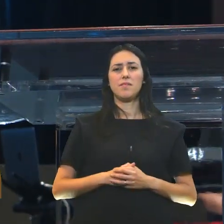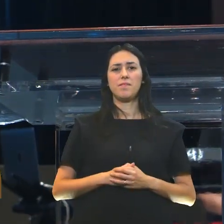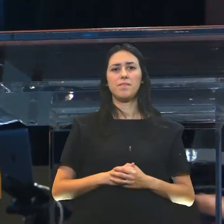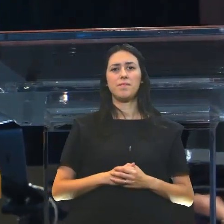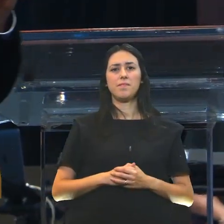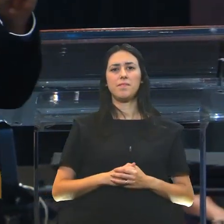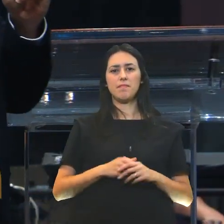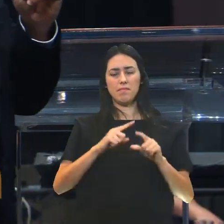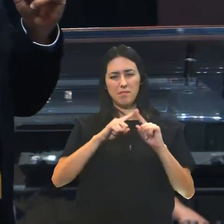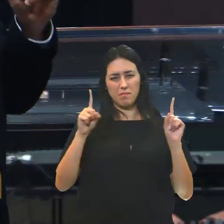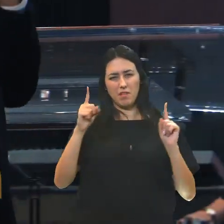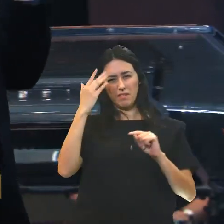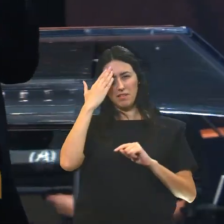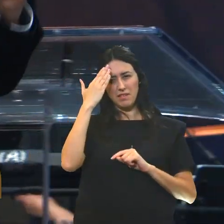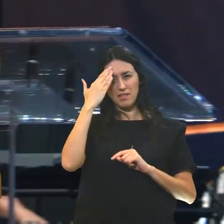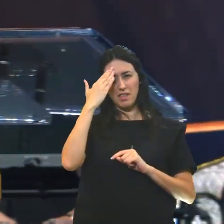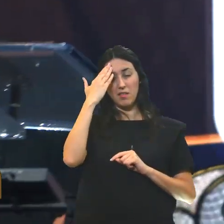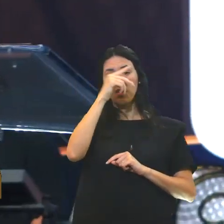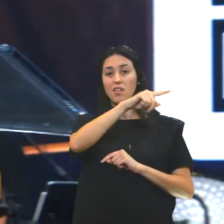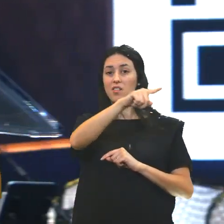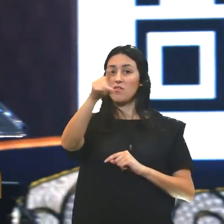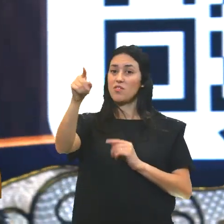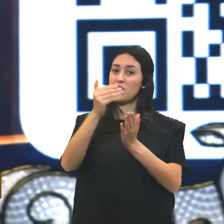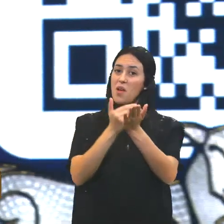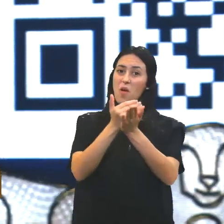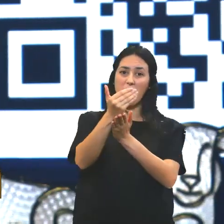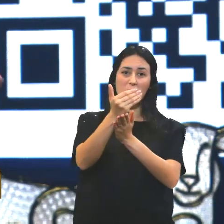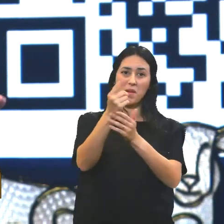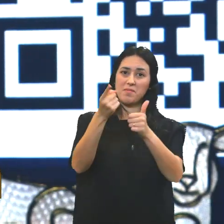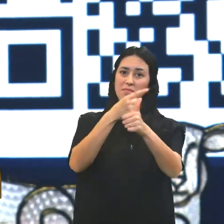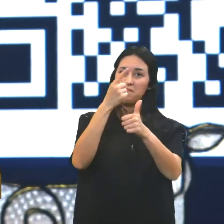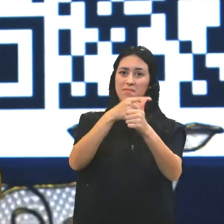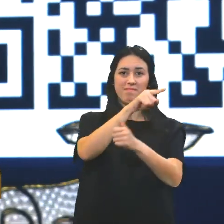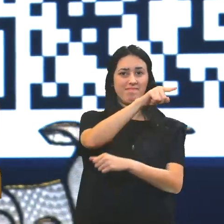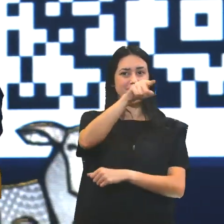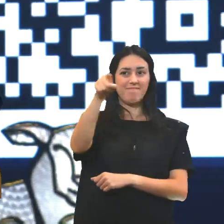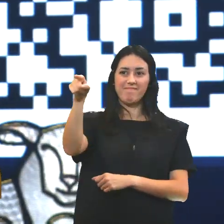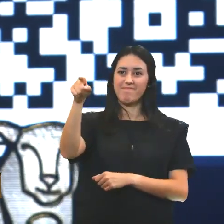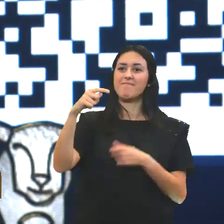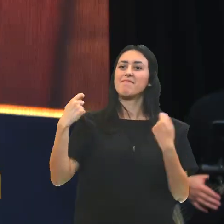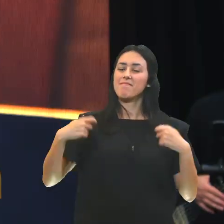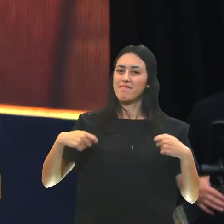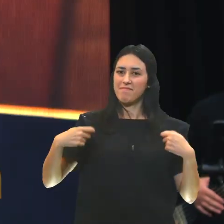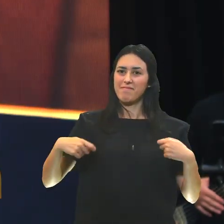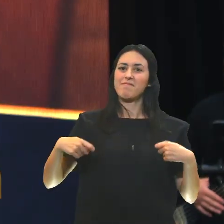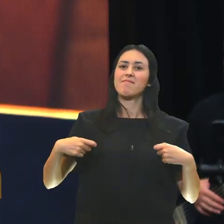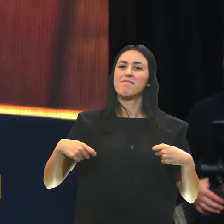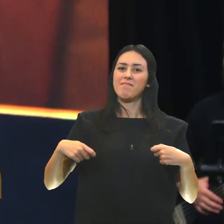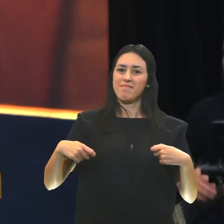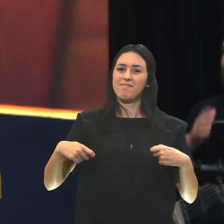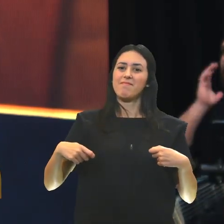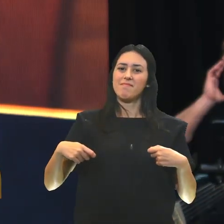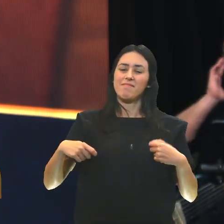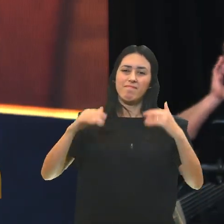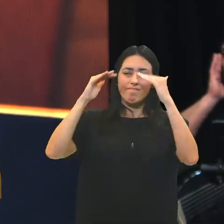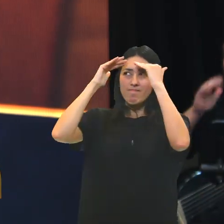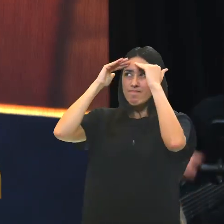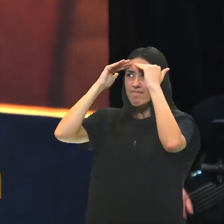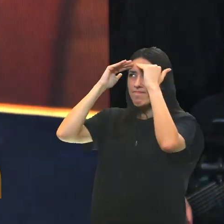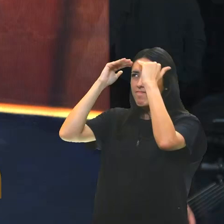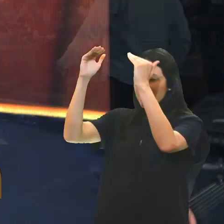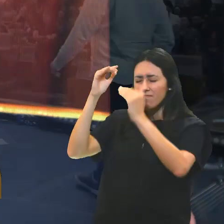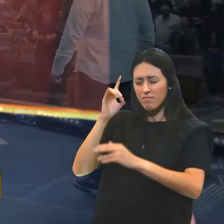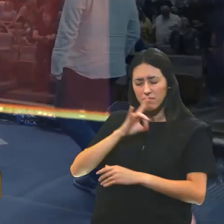Mas sabe, ainda começa com você. Porque o princípio de tudo vai ser o quê? Temor